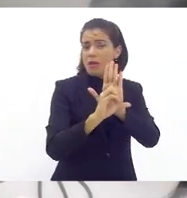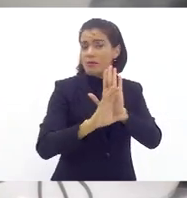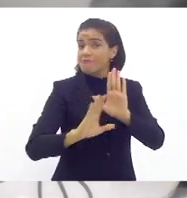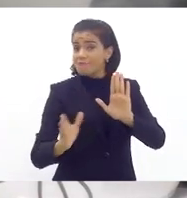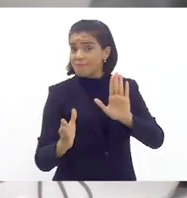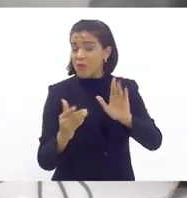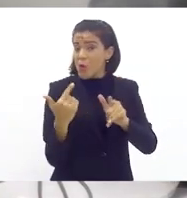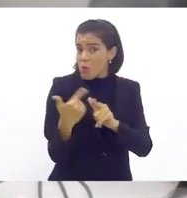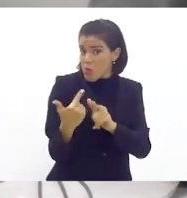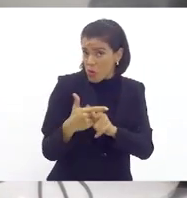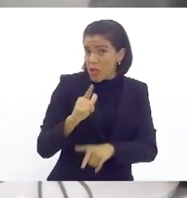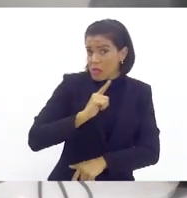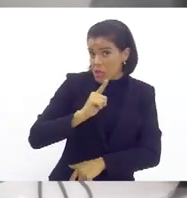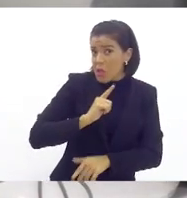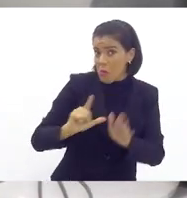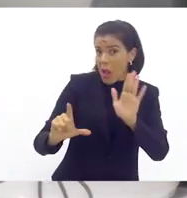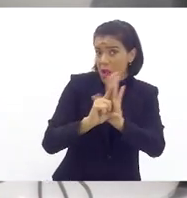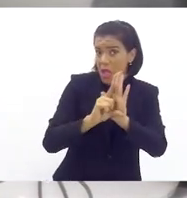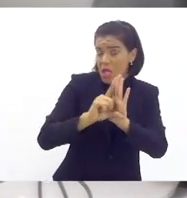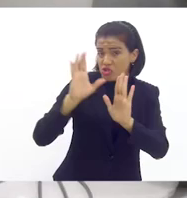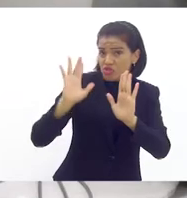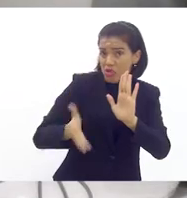Porque a gente tem uma lei em vigor aqui